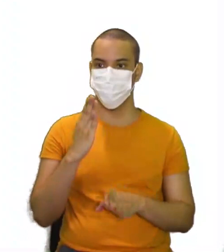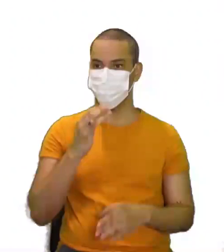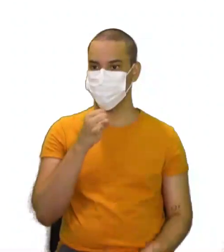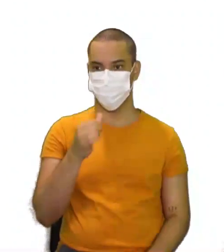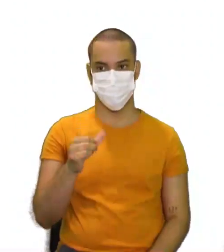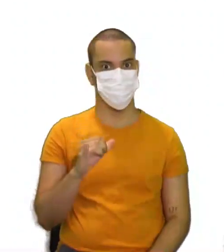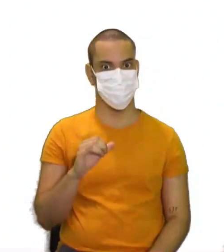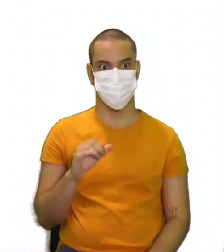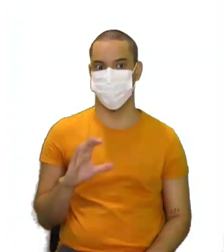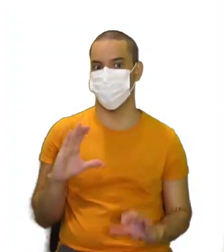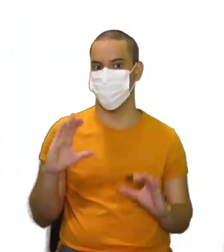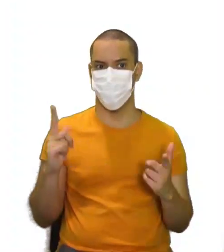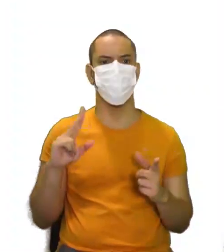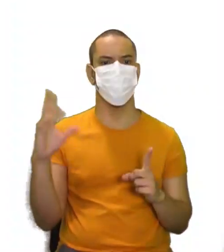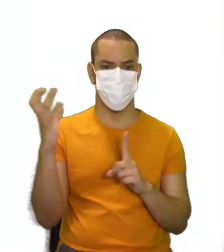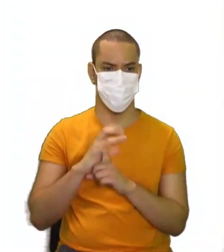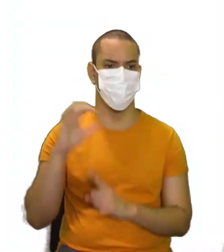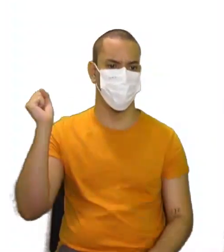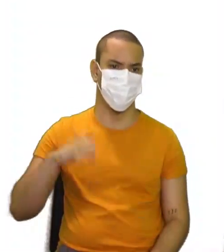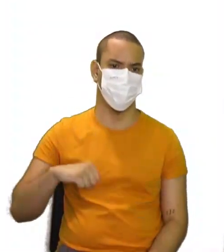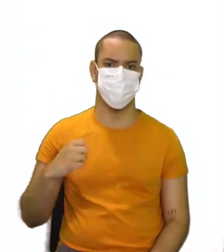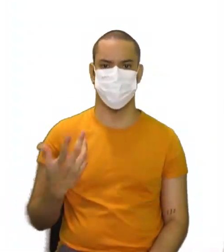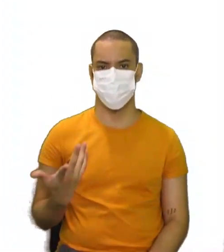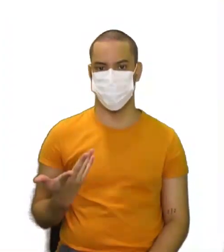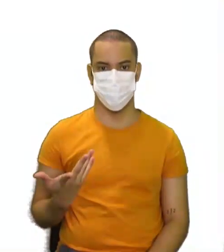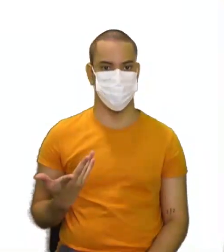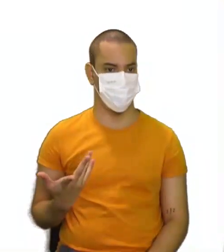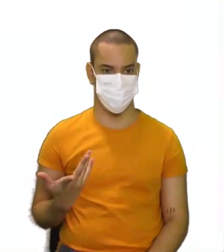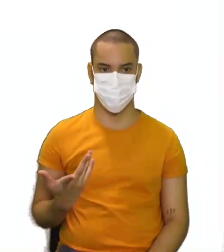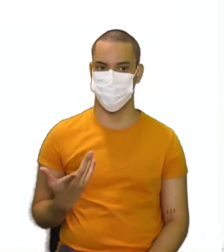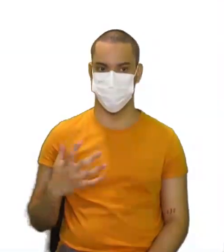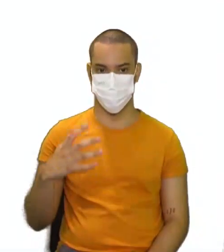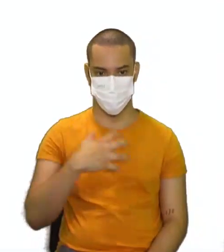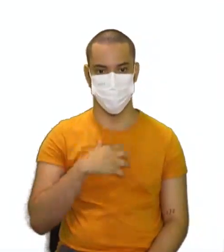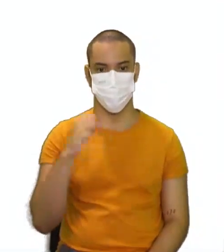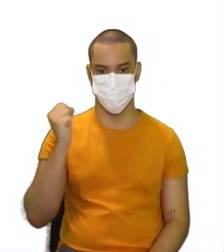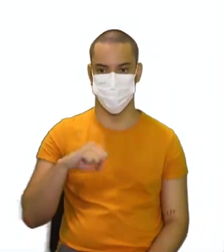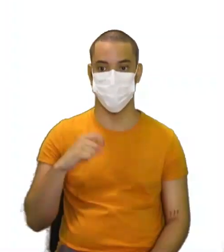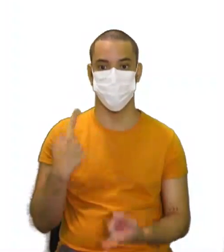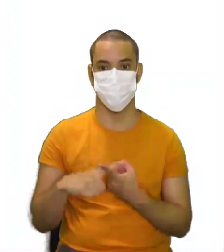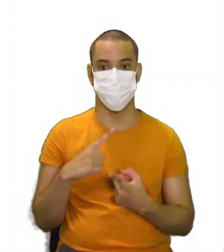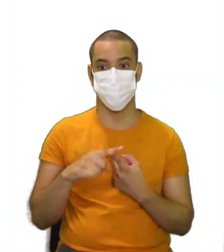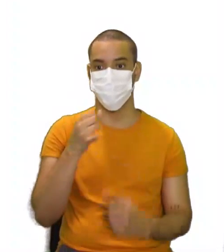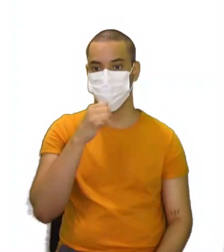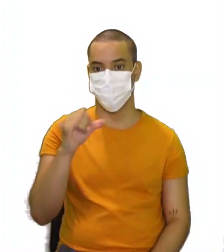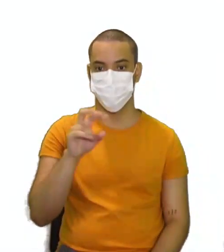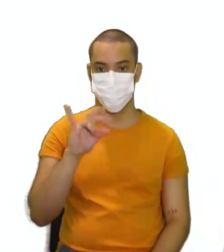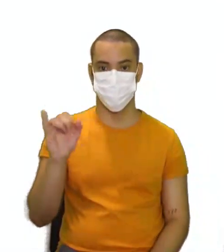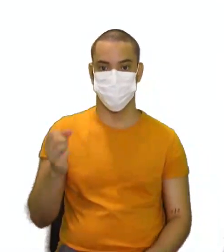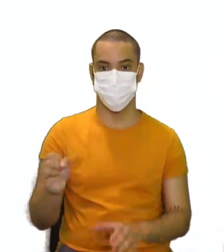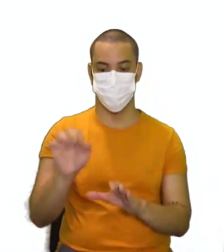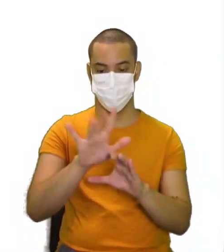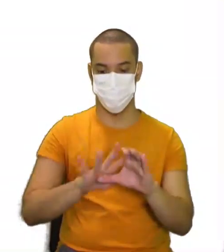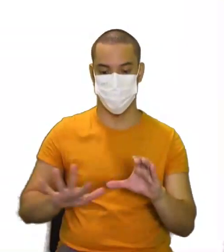elétrica. Lógico que vai ser. A partícula vai ser afetada sim, porque a corrente vai gerar um campo e o campo vai afetar essa